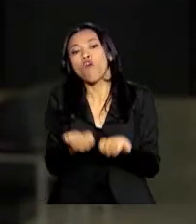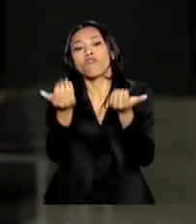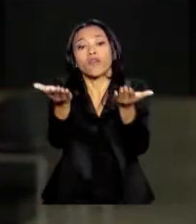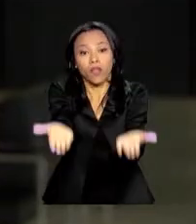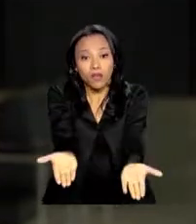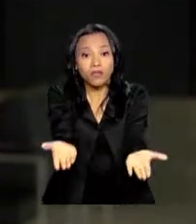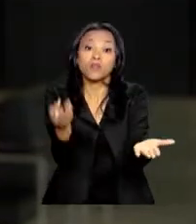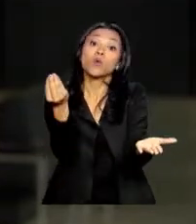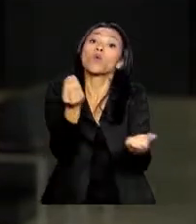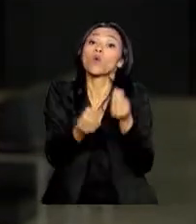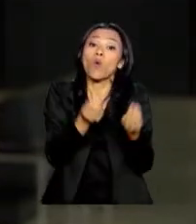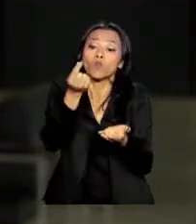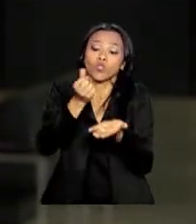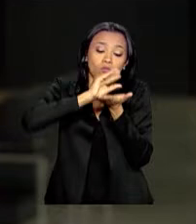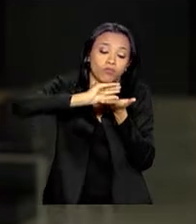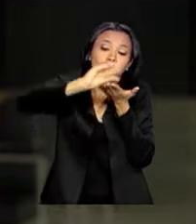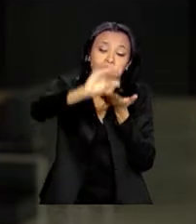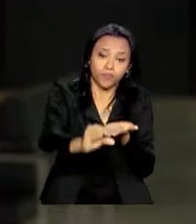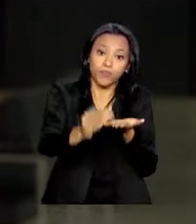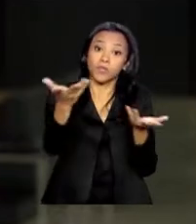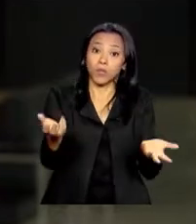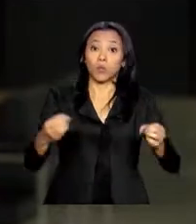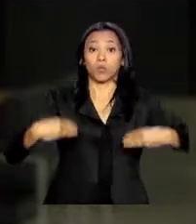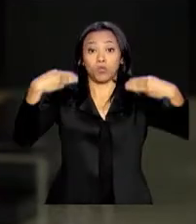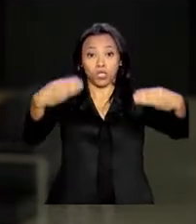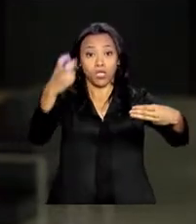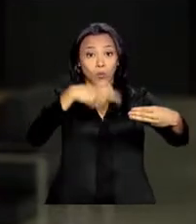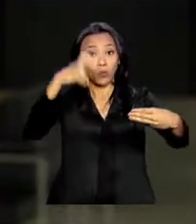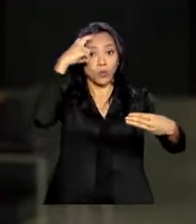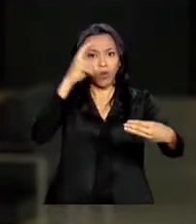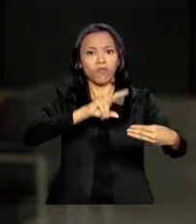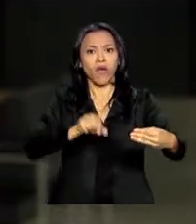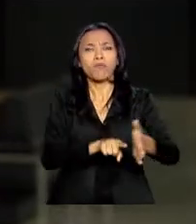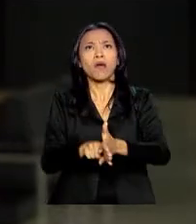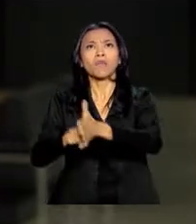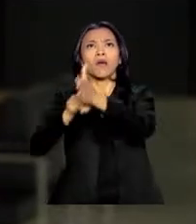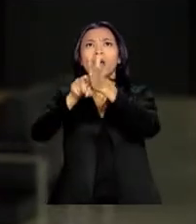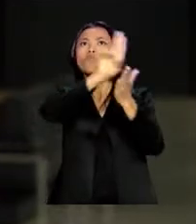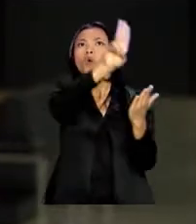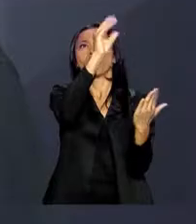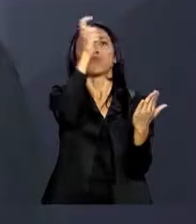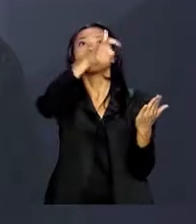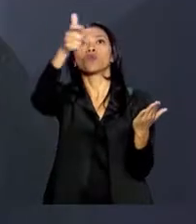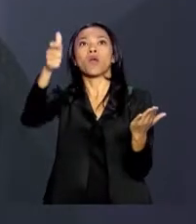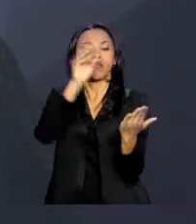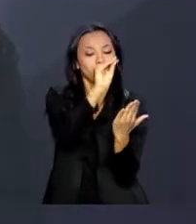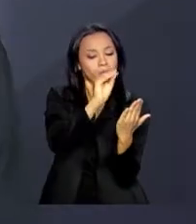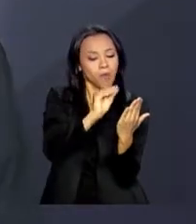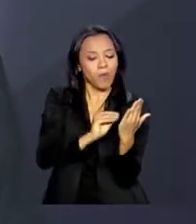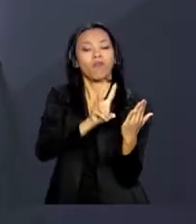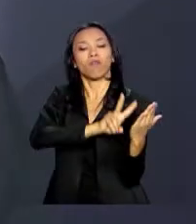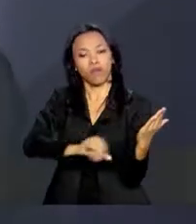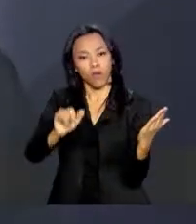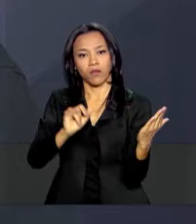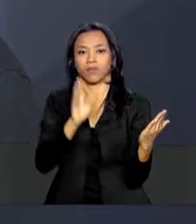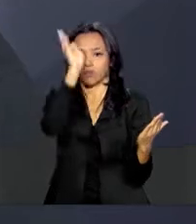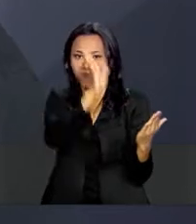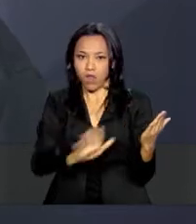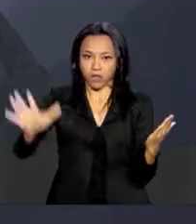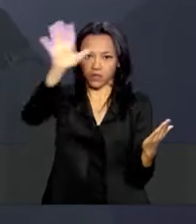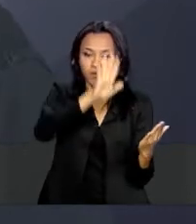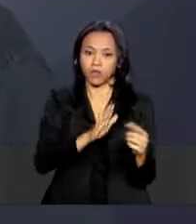são mantidos o ministério da cultura vai realizar um mapeamento em todo o país estamos portanto revitalizando